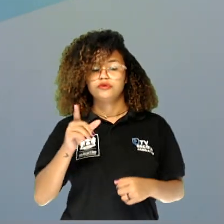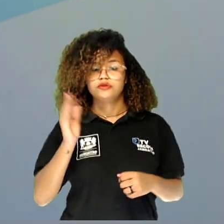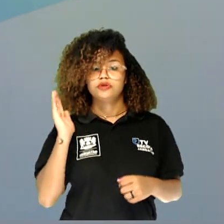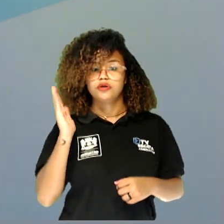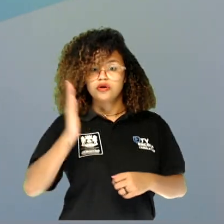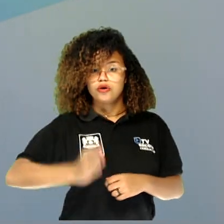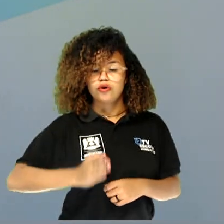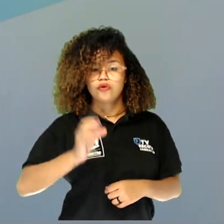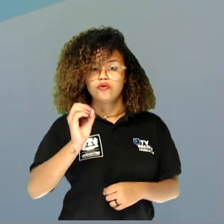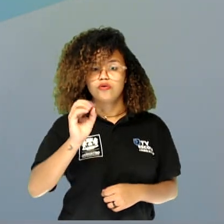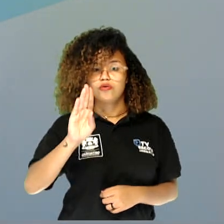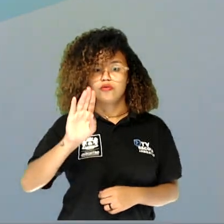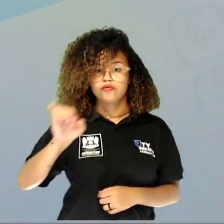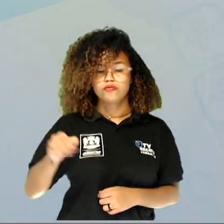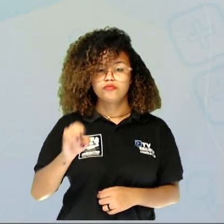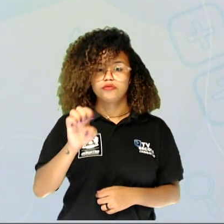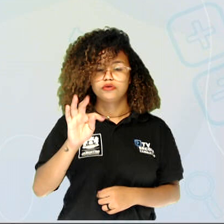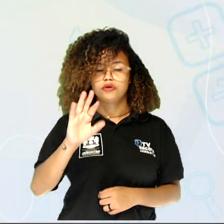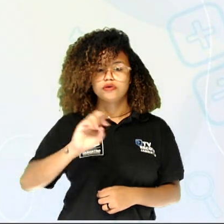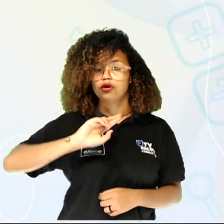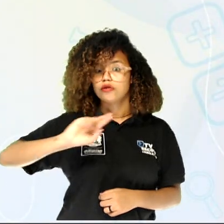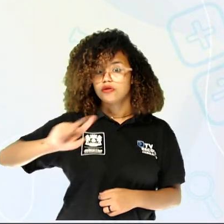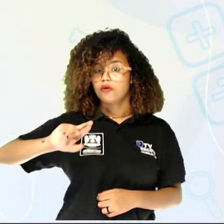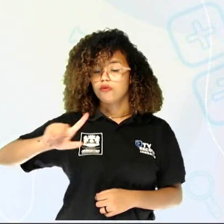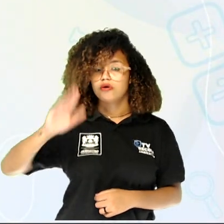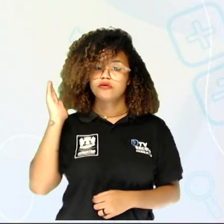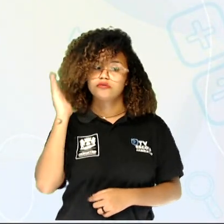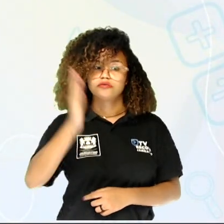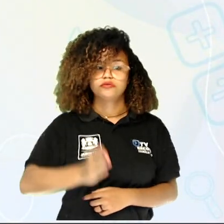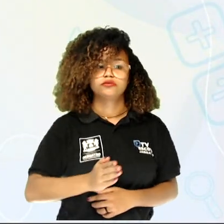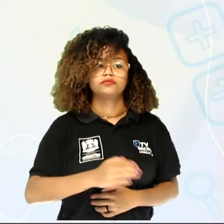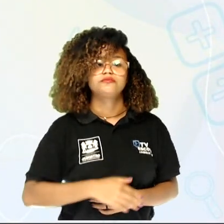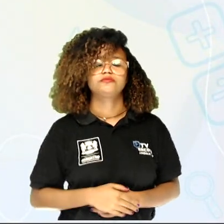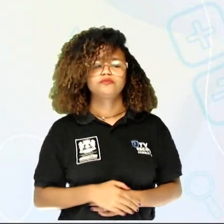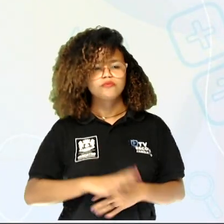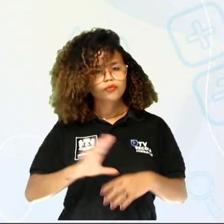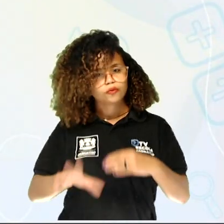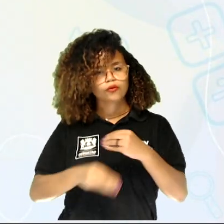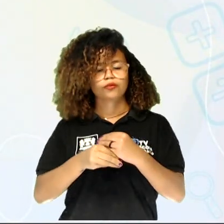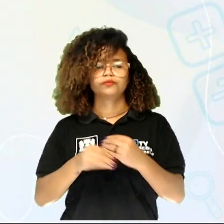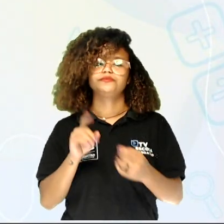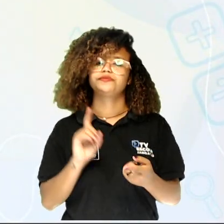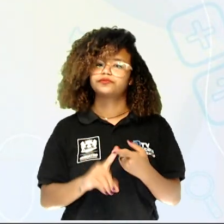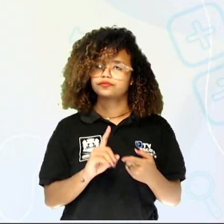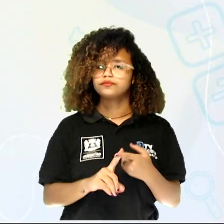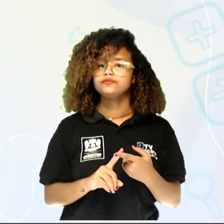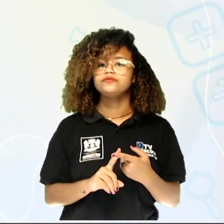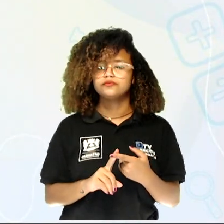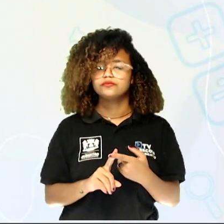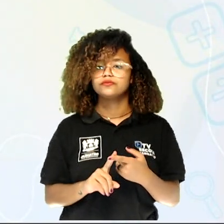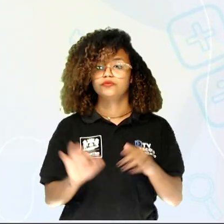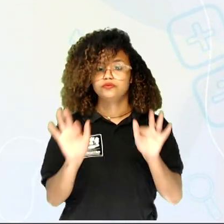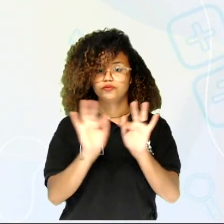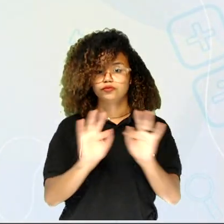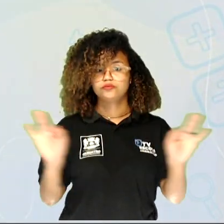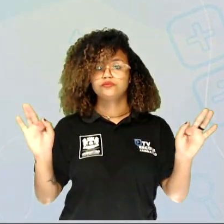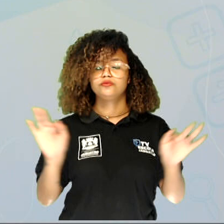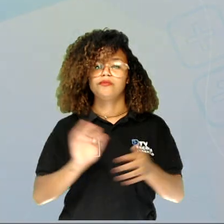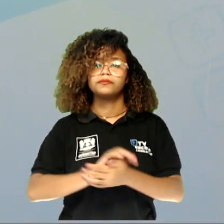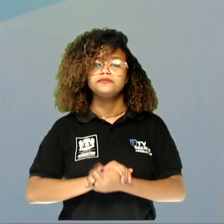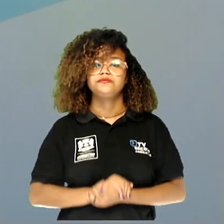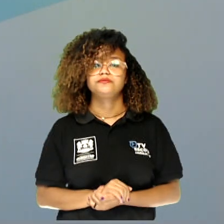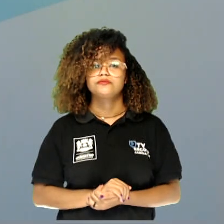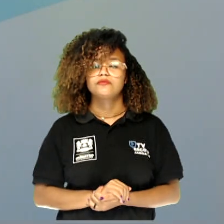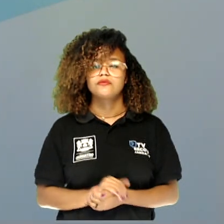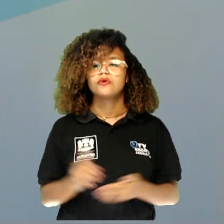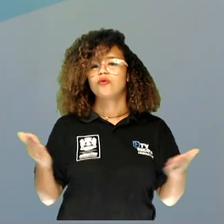direto, objeto indireto e complemento de uma oração. Hoje